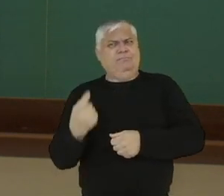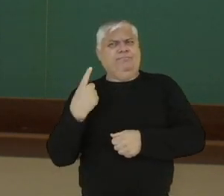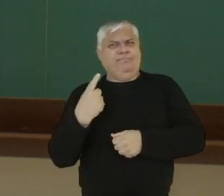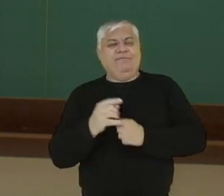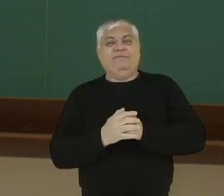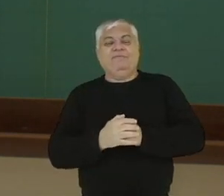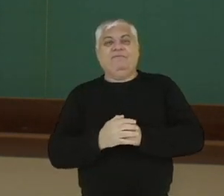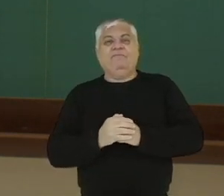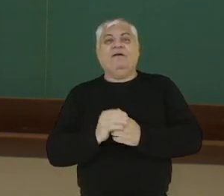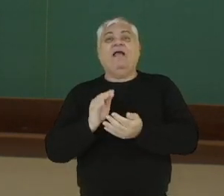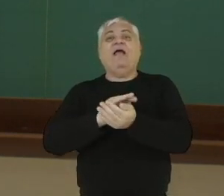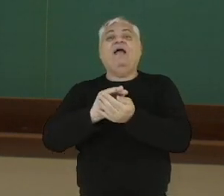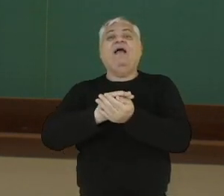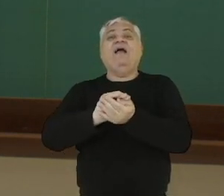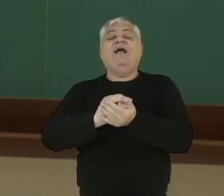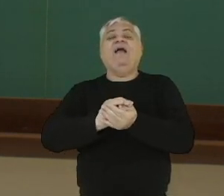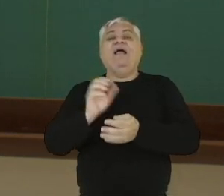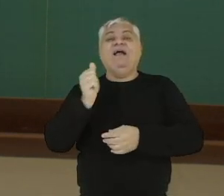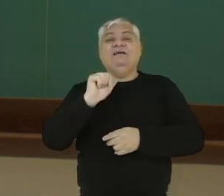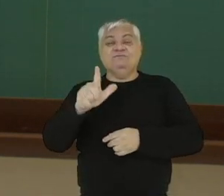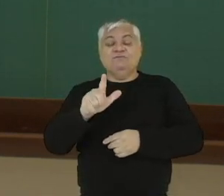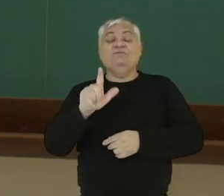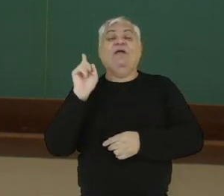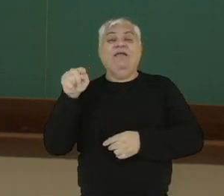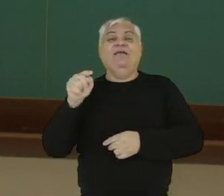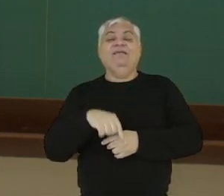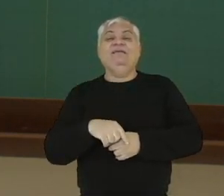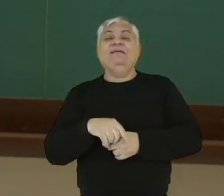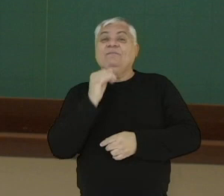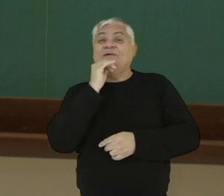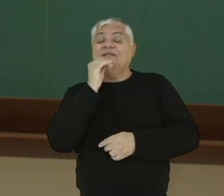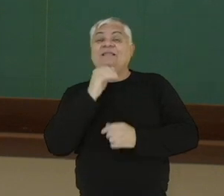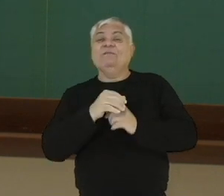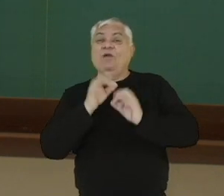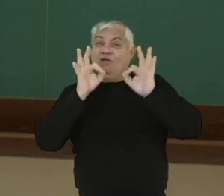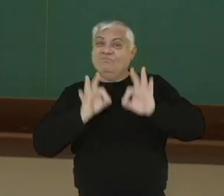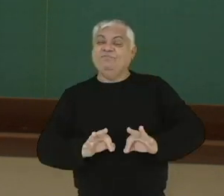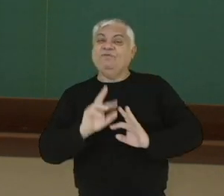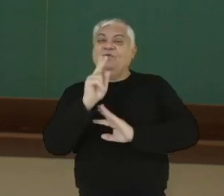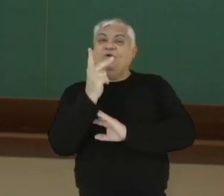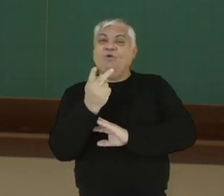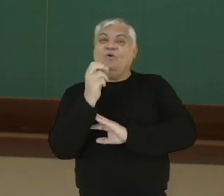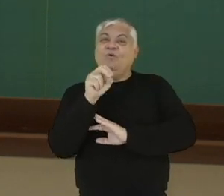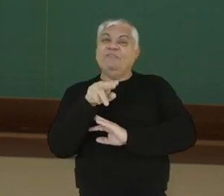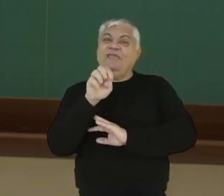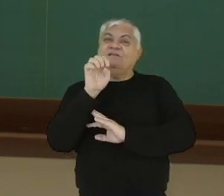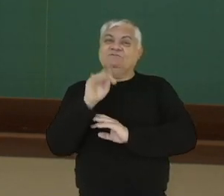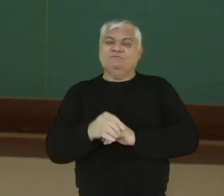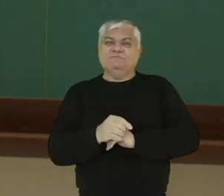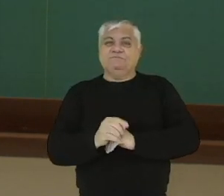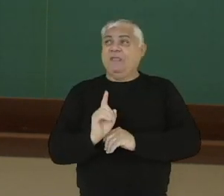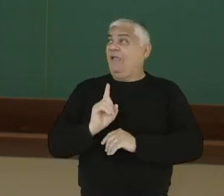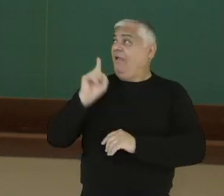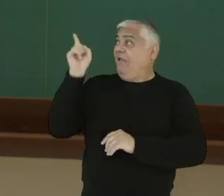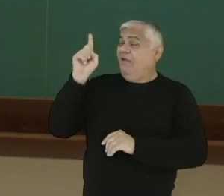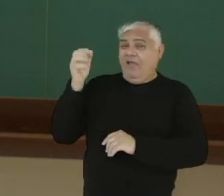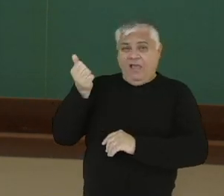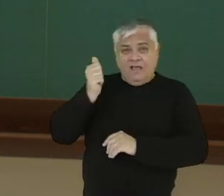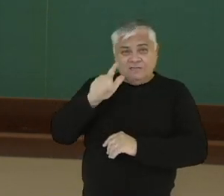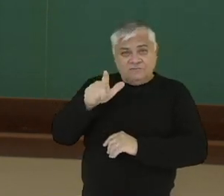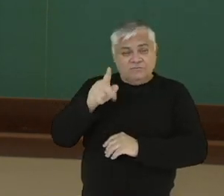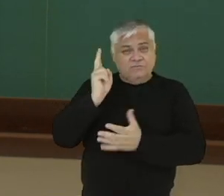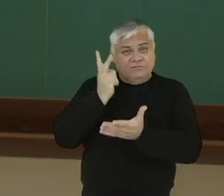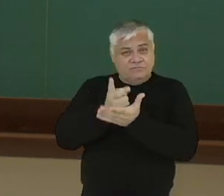o azulzinho, com a face 6, mais pesada que as outras. Para quê? Para que sempre que eu for apostar com aquele dado, eu aposte no número